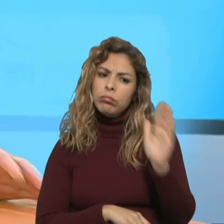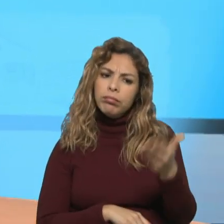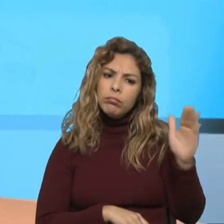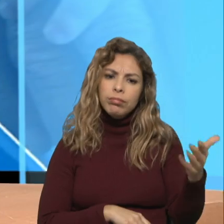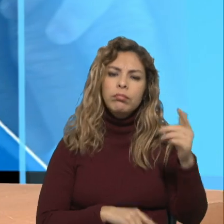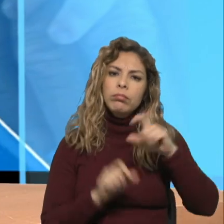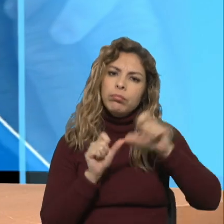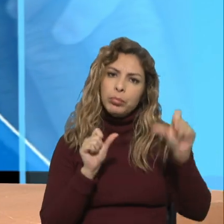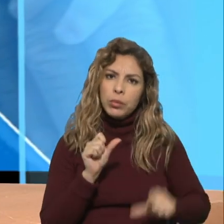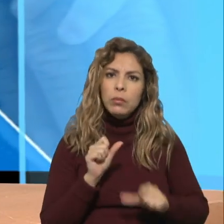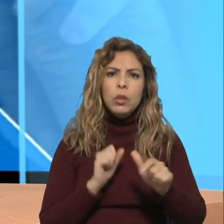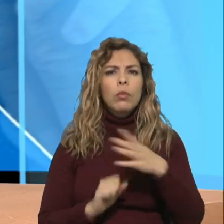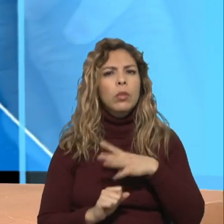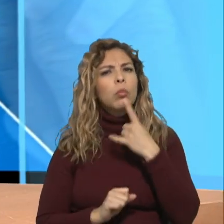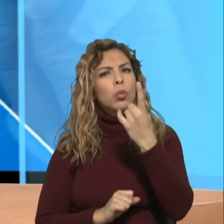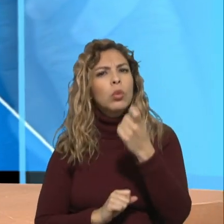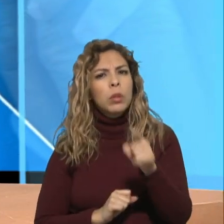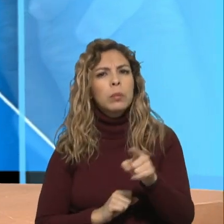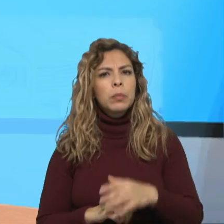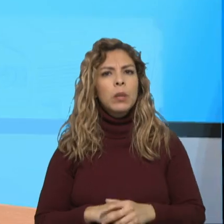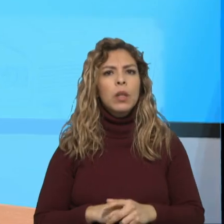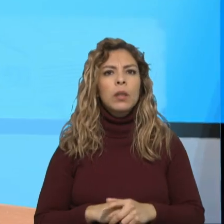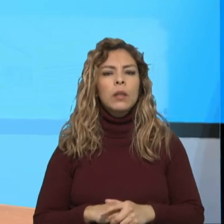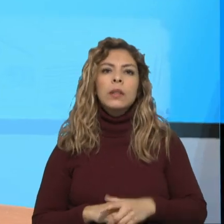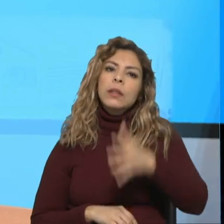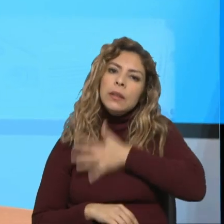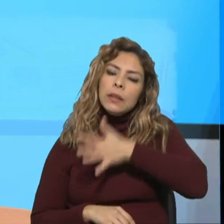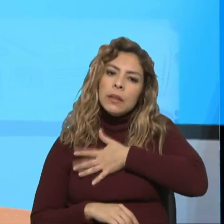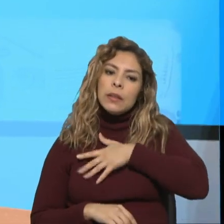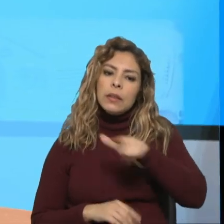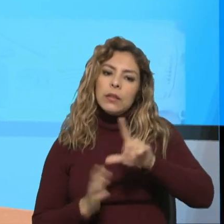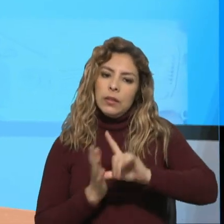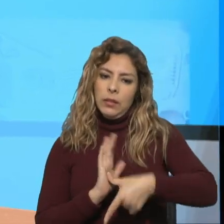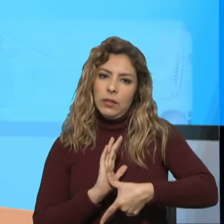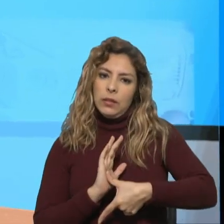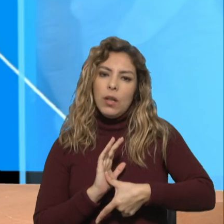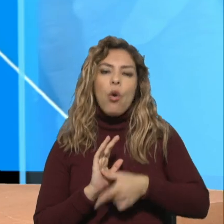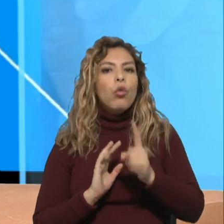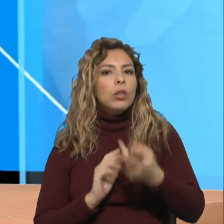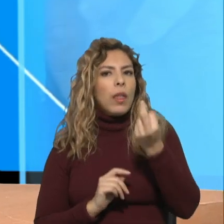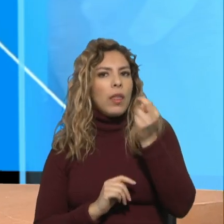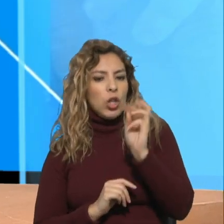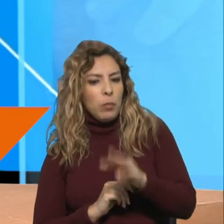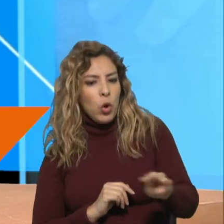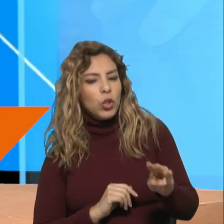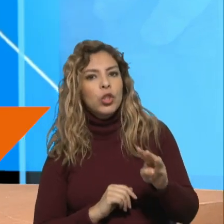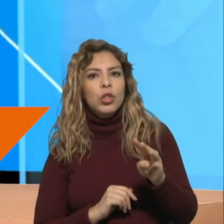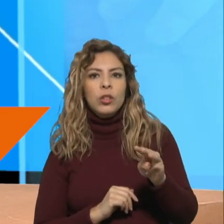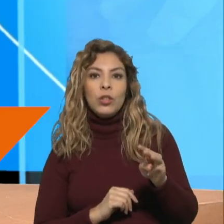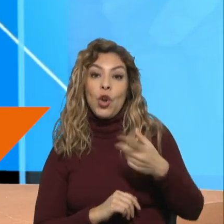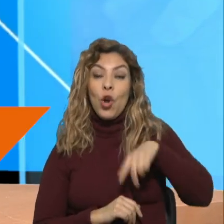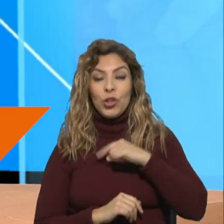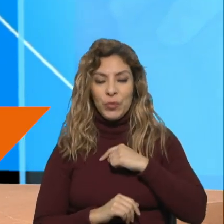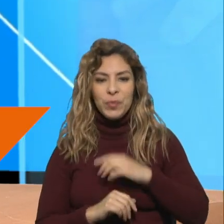dia, pedia que partilhasse com quem nos vê e ouve que projeto é este, 3 milhões de nós. Olha, 3 milhões de nós é um